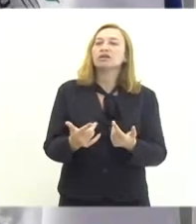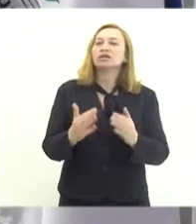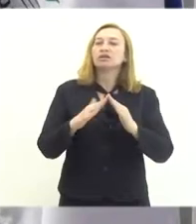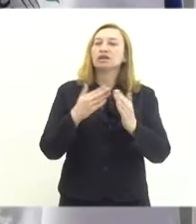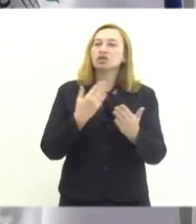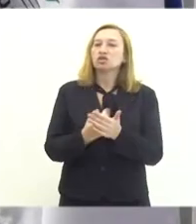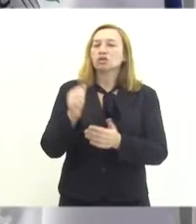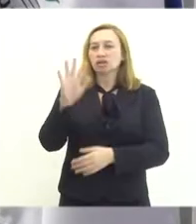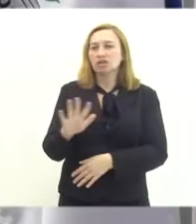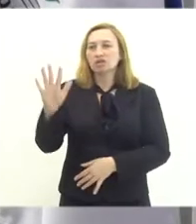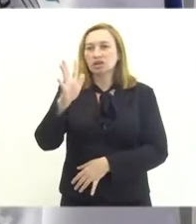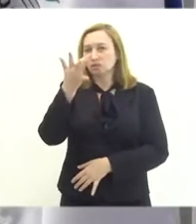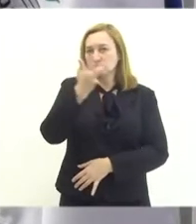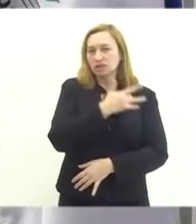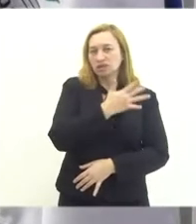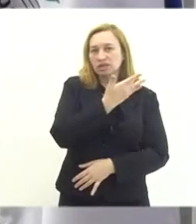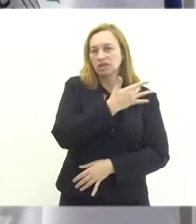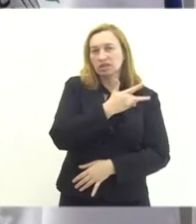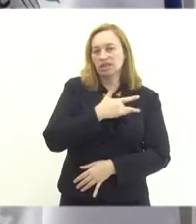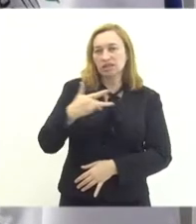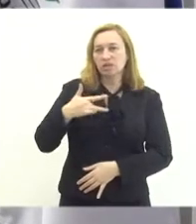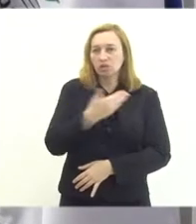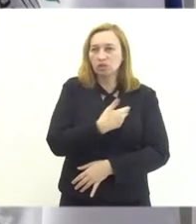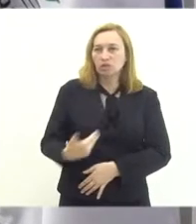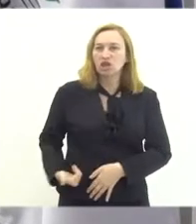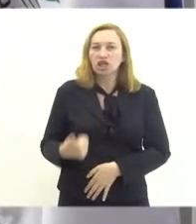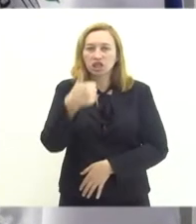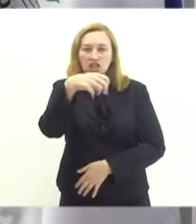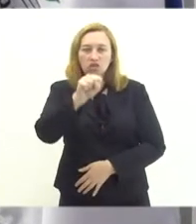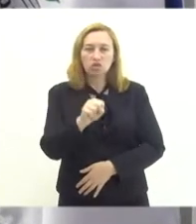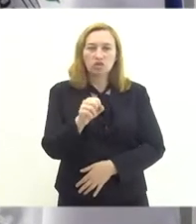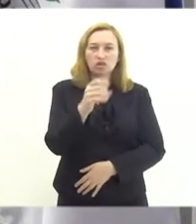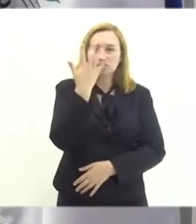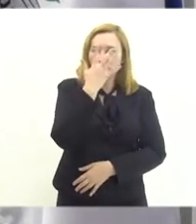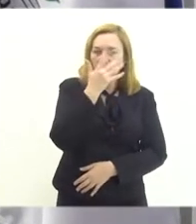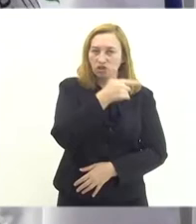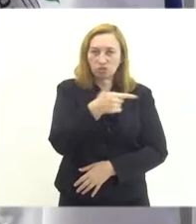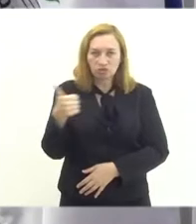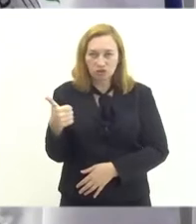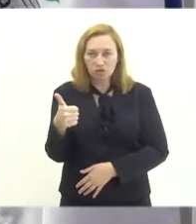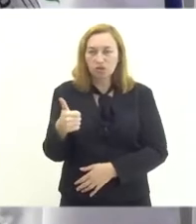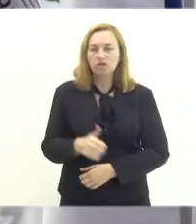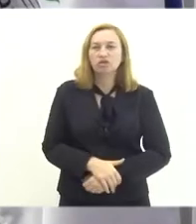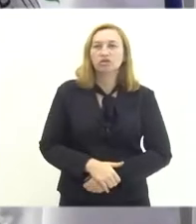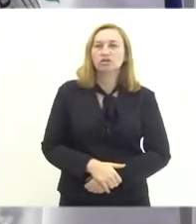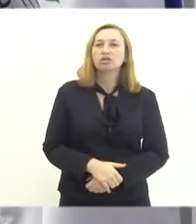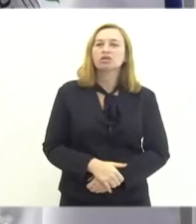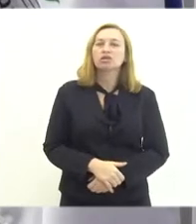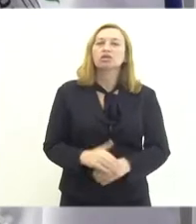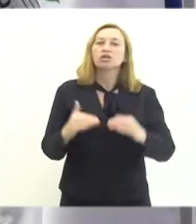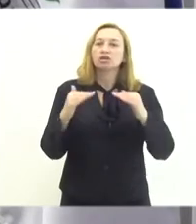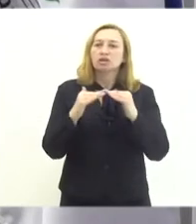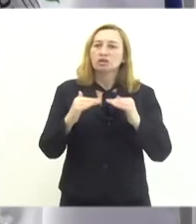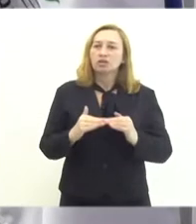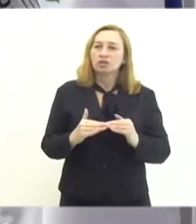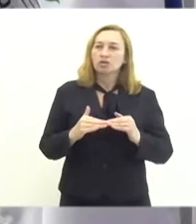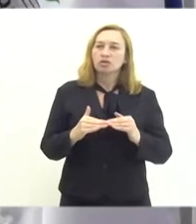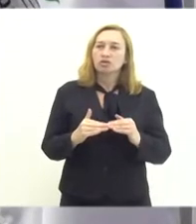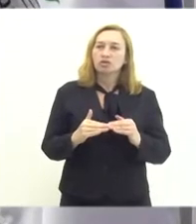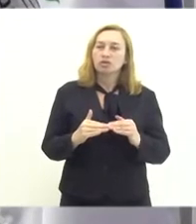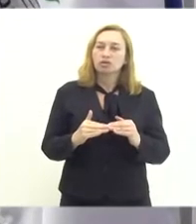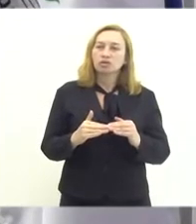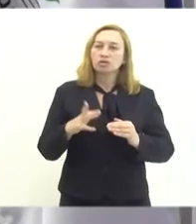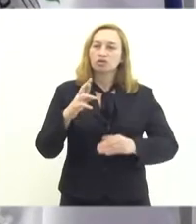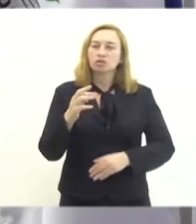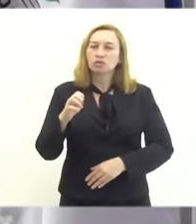escola nacional de saúde pública em Dezoito de fevereiro de 2022 de acordo com Global